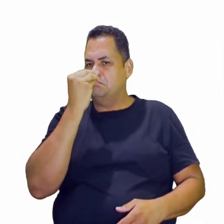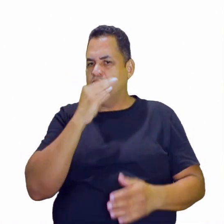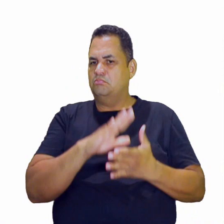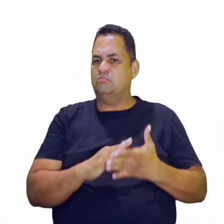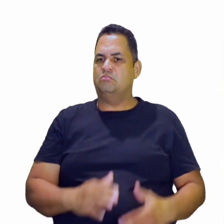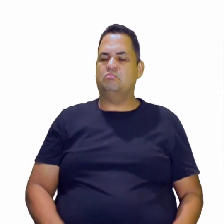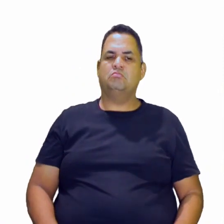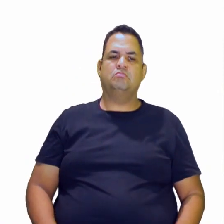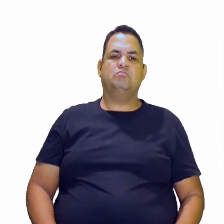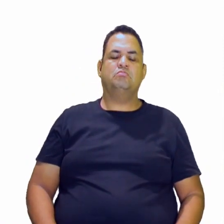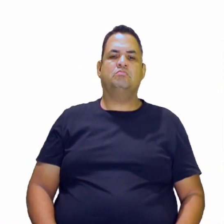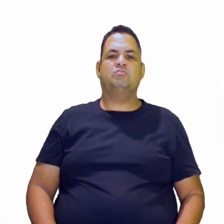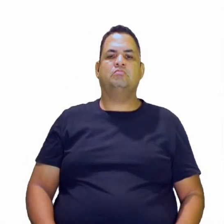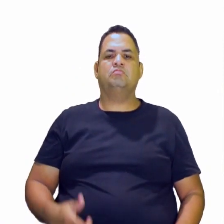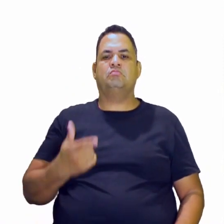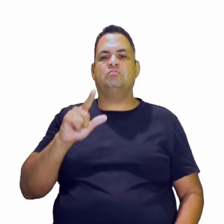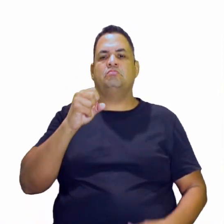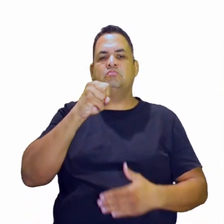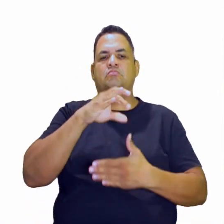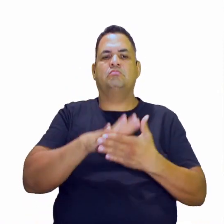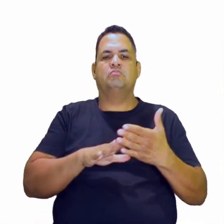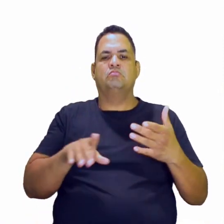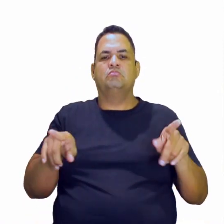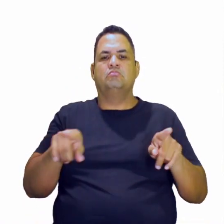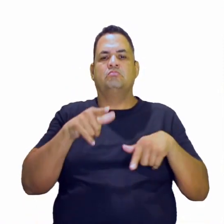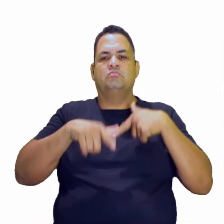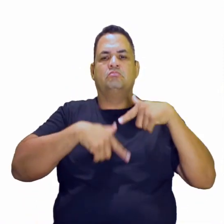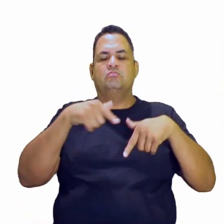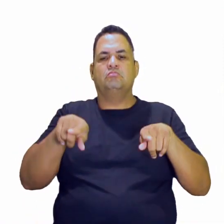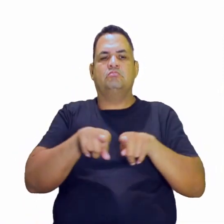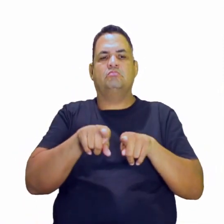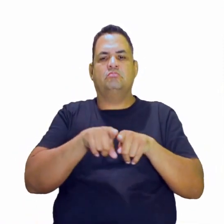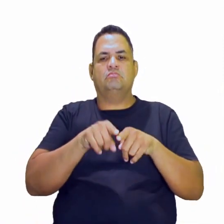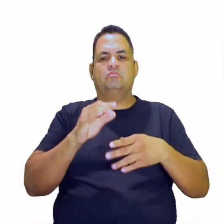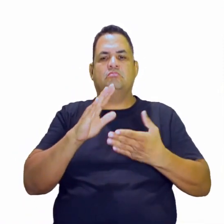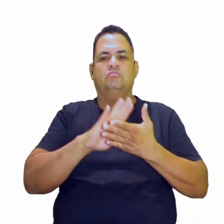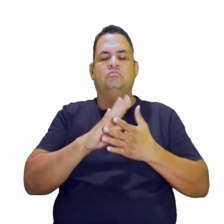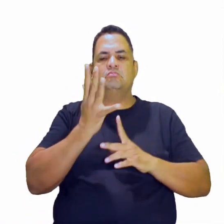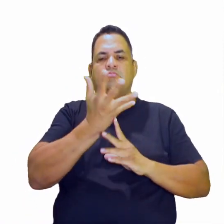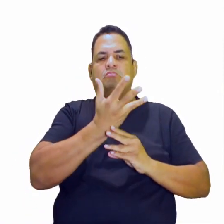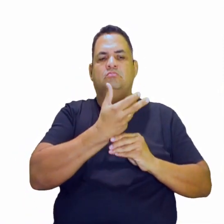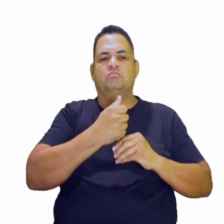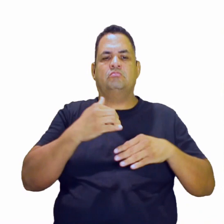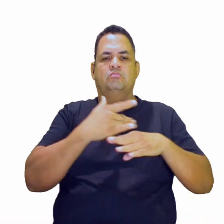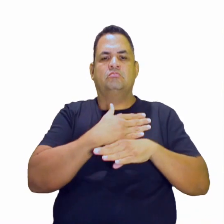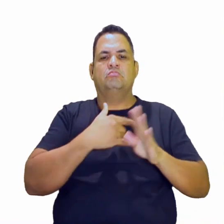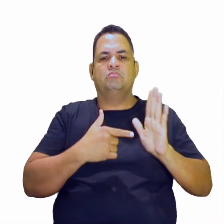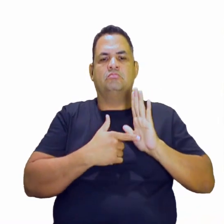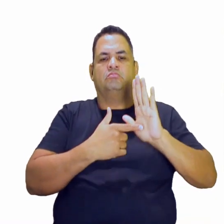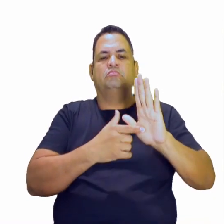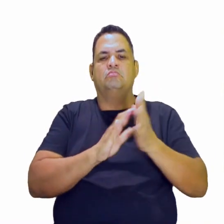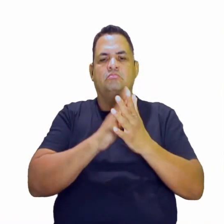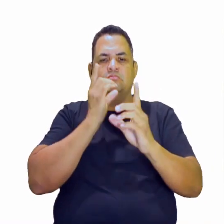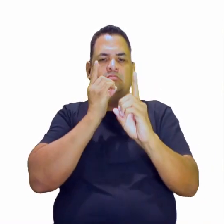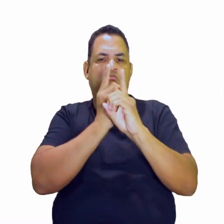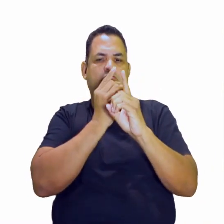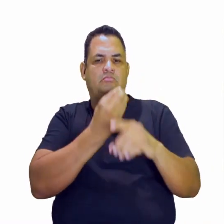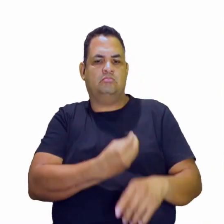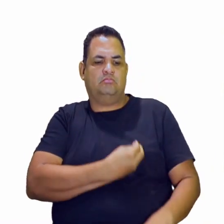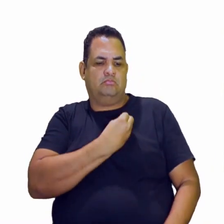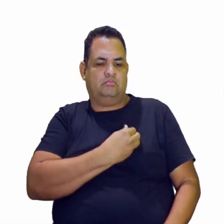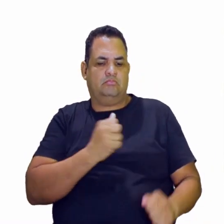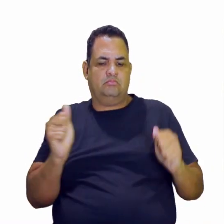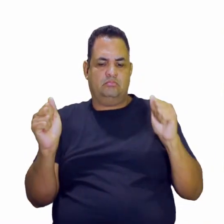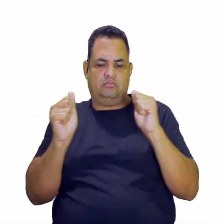do palhaço e outras atividades também. A arte urbana, então, representa o encontro